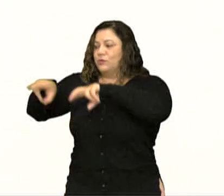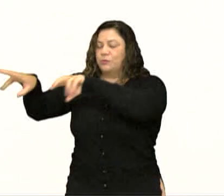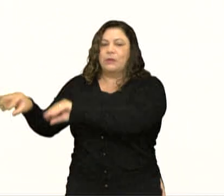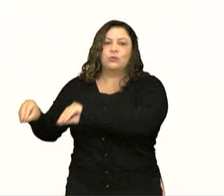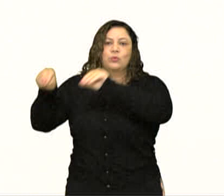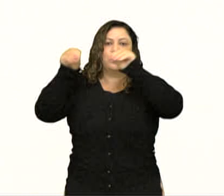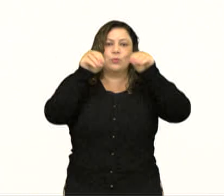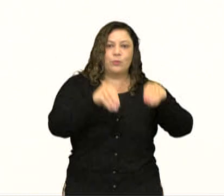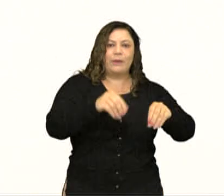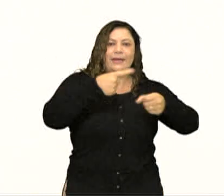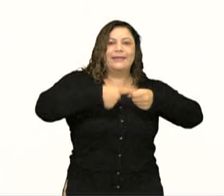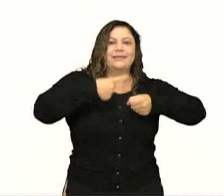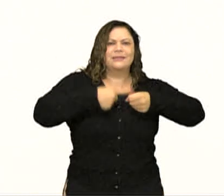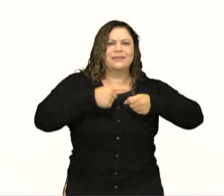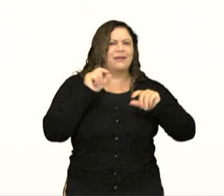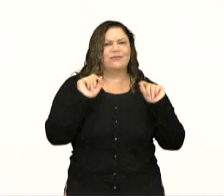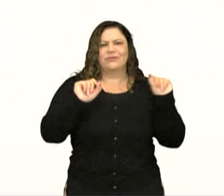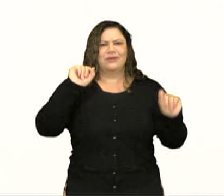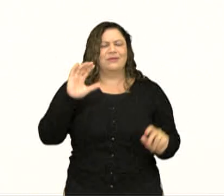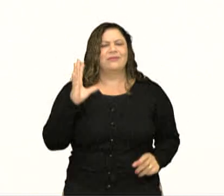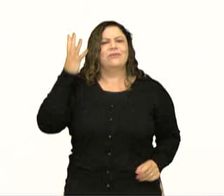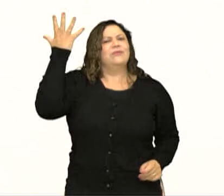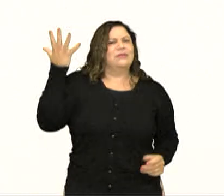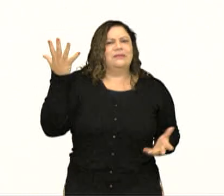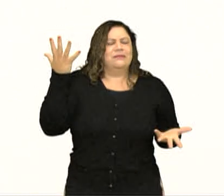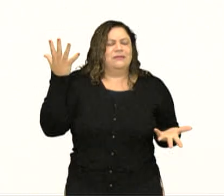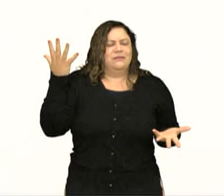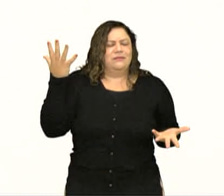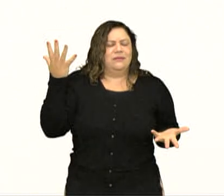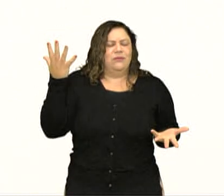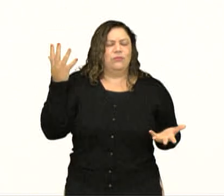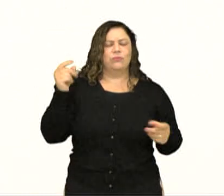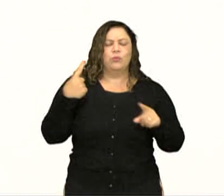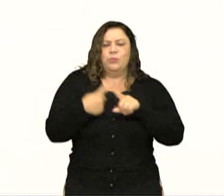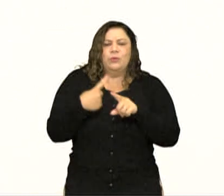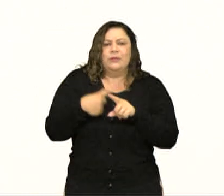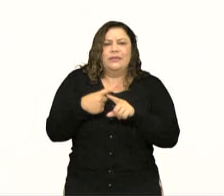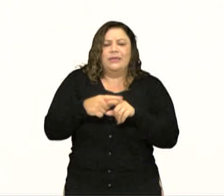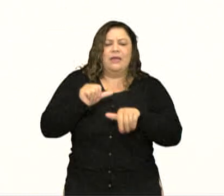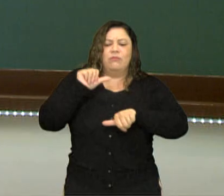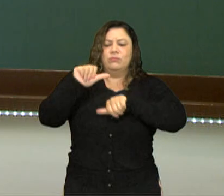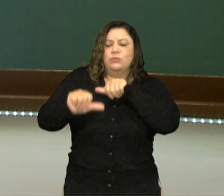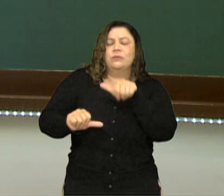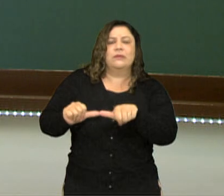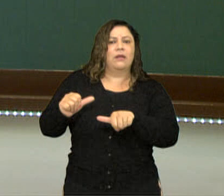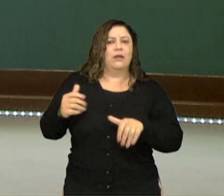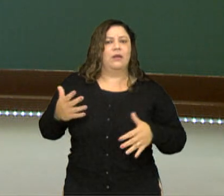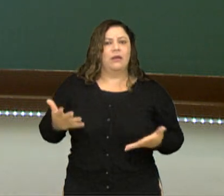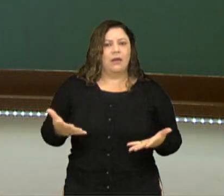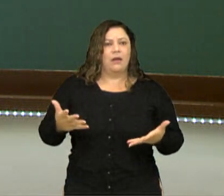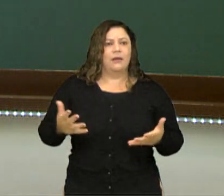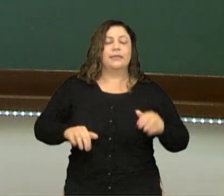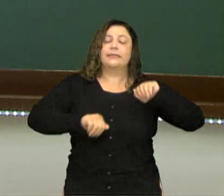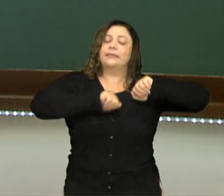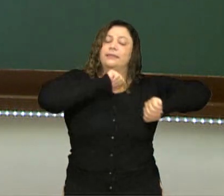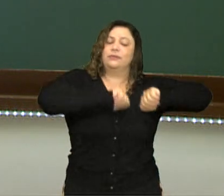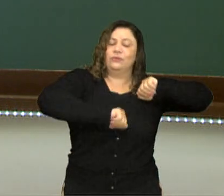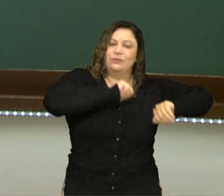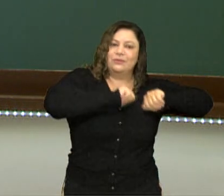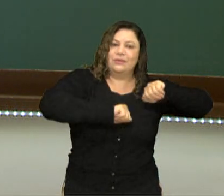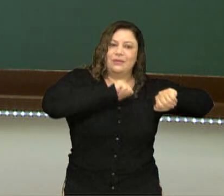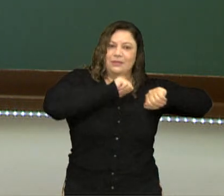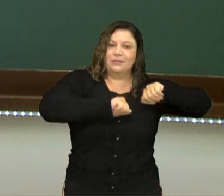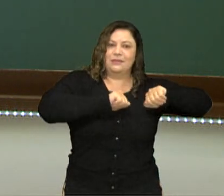urbano? O que levou essas pessoas a mudarem de uma área para outra? A industrialização foi um